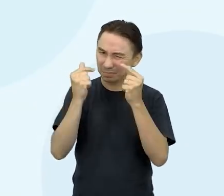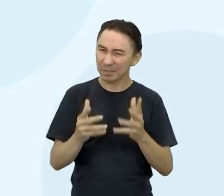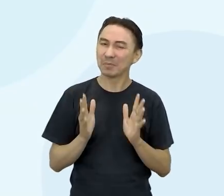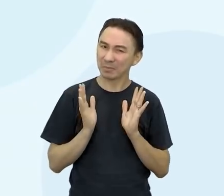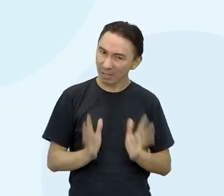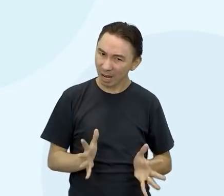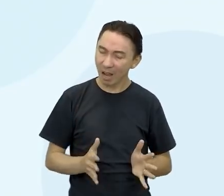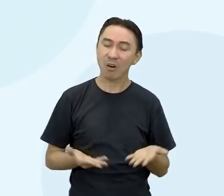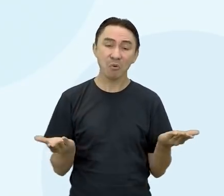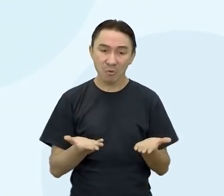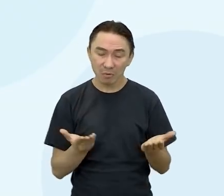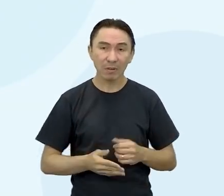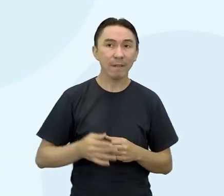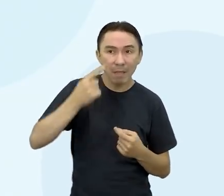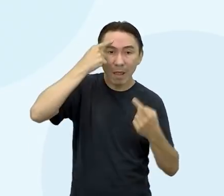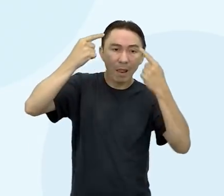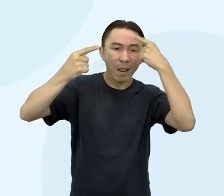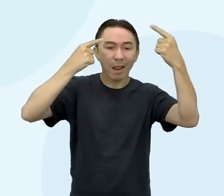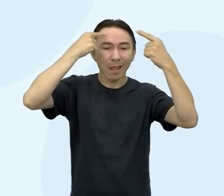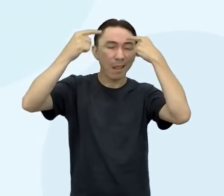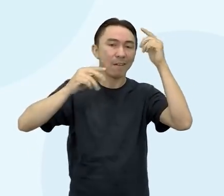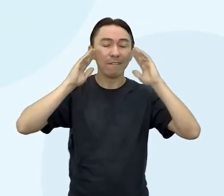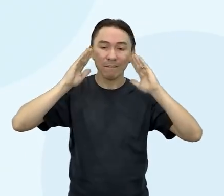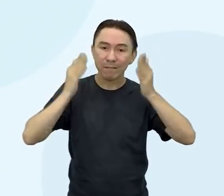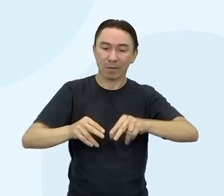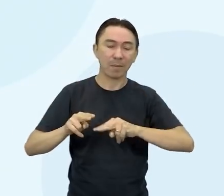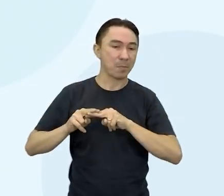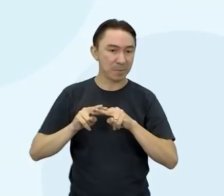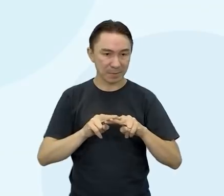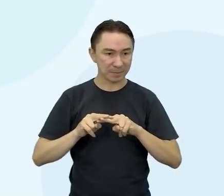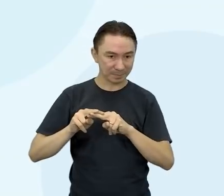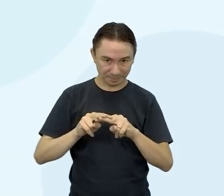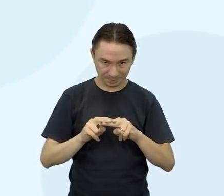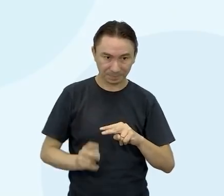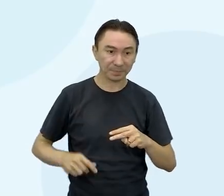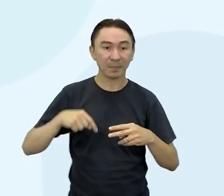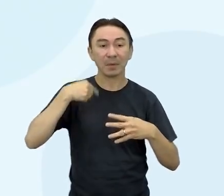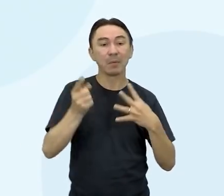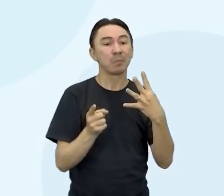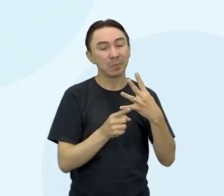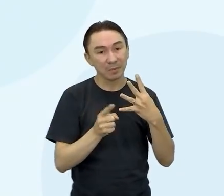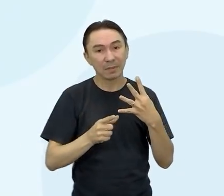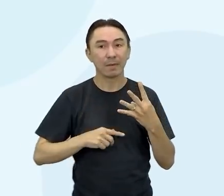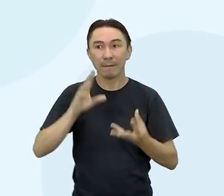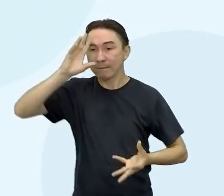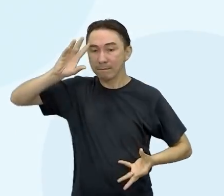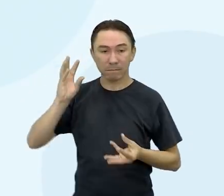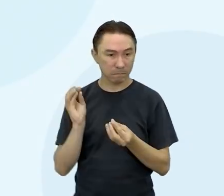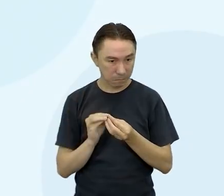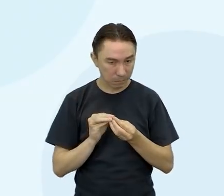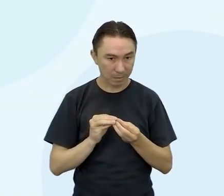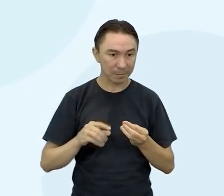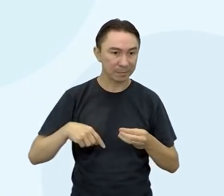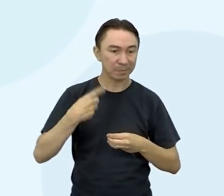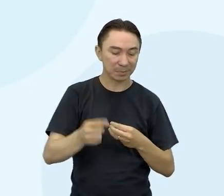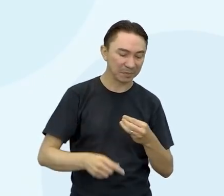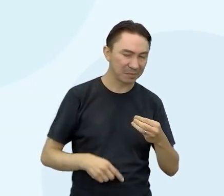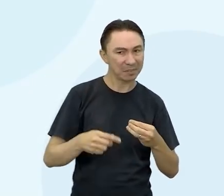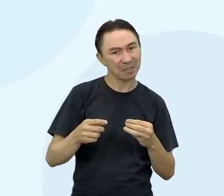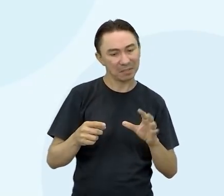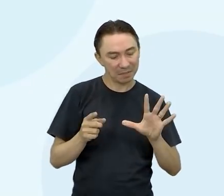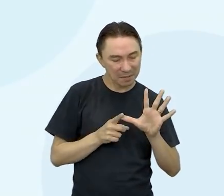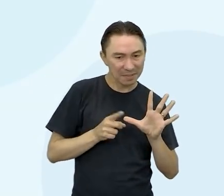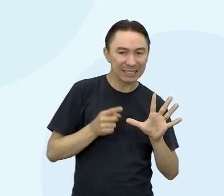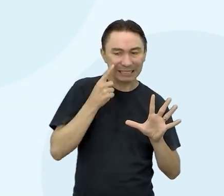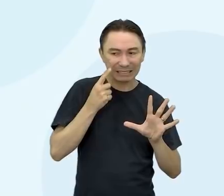relembrar aí com foco aí na recuperação. Depois a gente passa o desdobramento para vocês, uma avaliação, né, para dar um